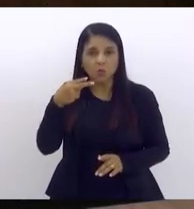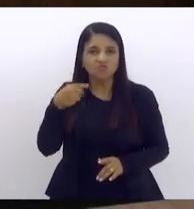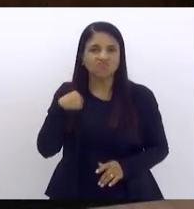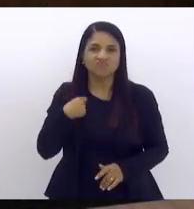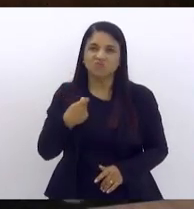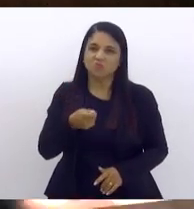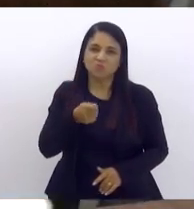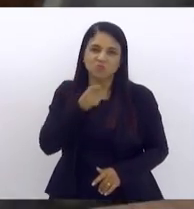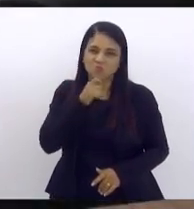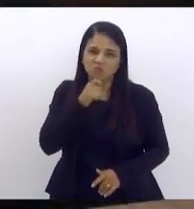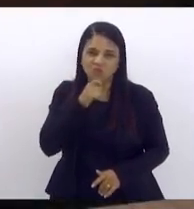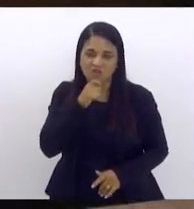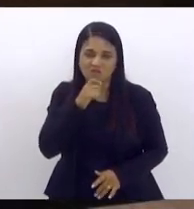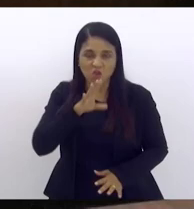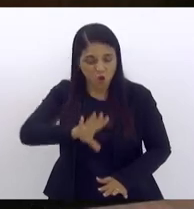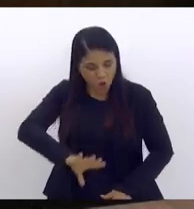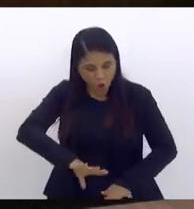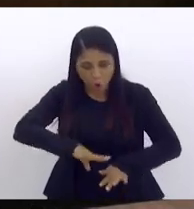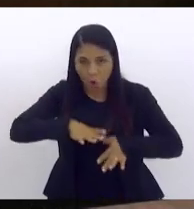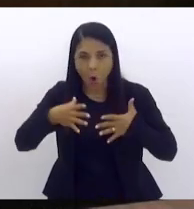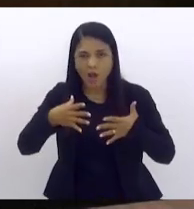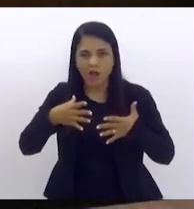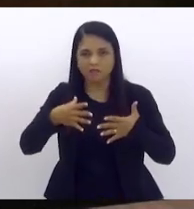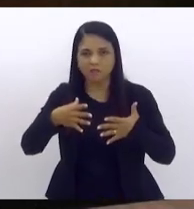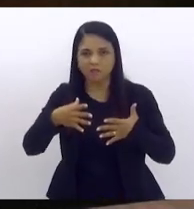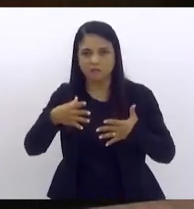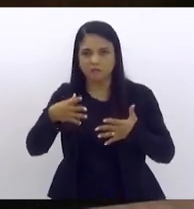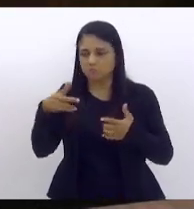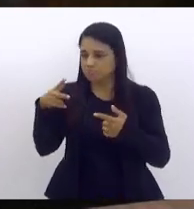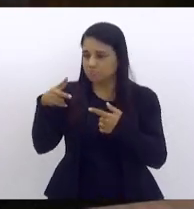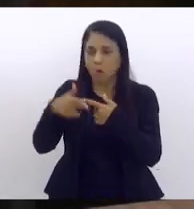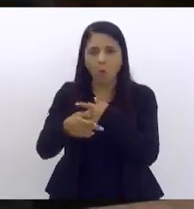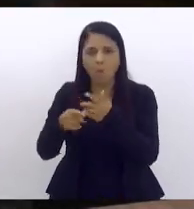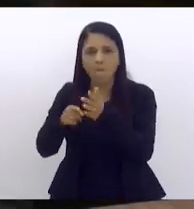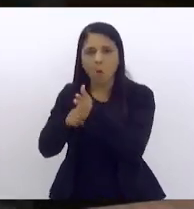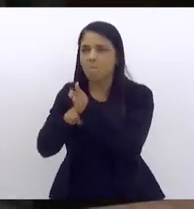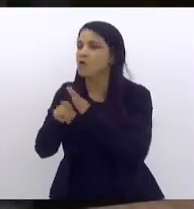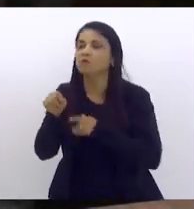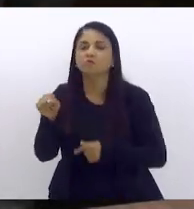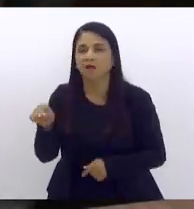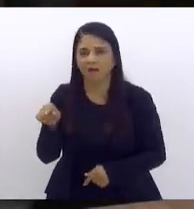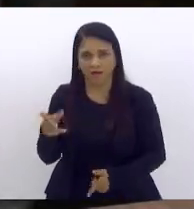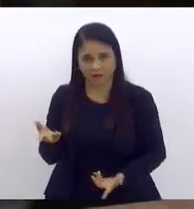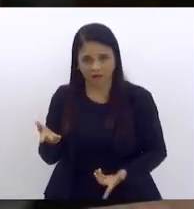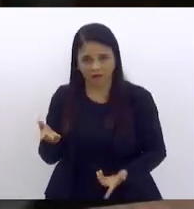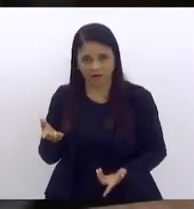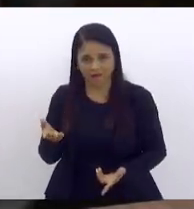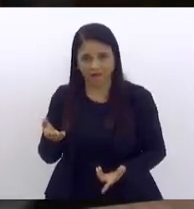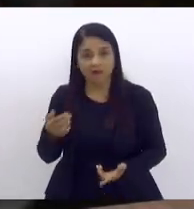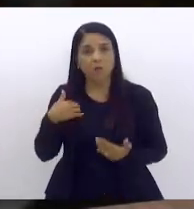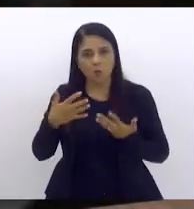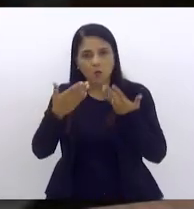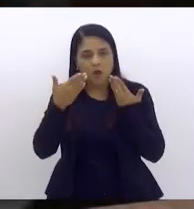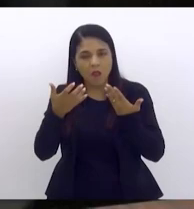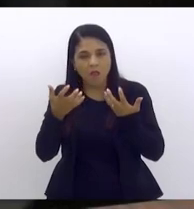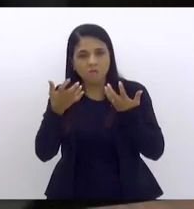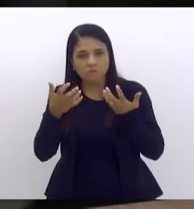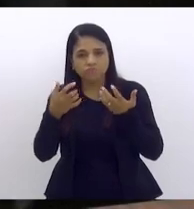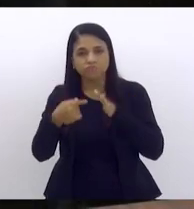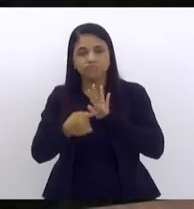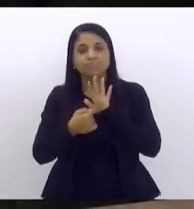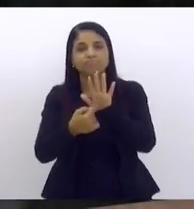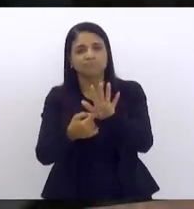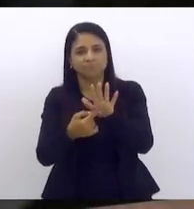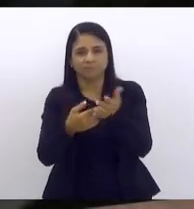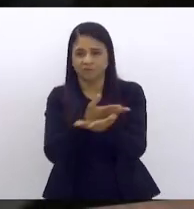coragem de contestá-lo. E eu quero trazer isto a público. Não é porque ele é